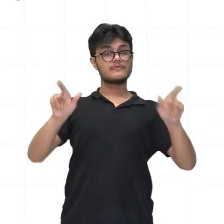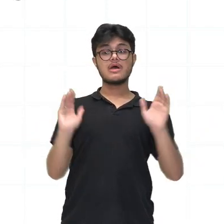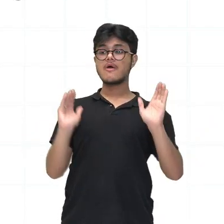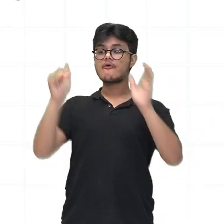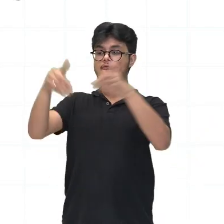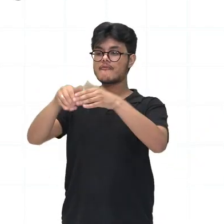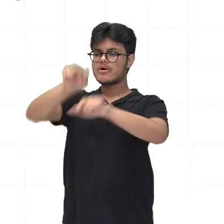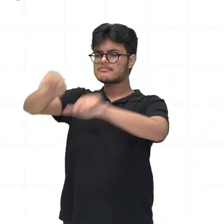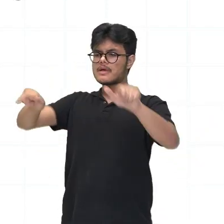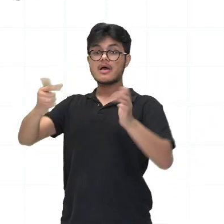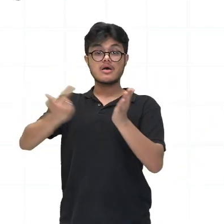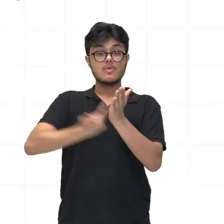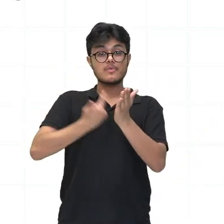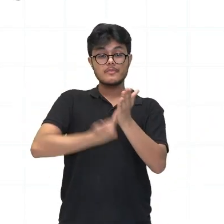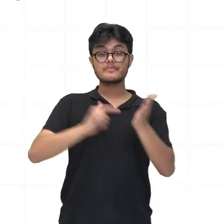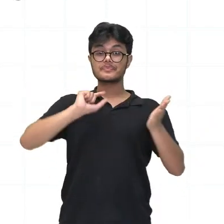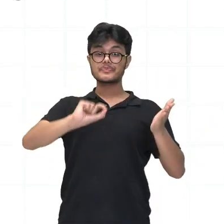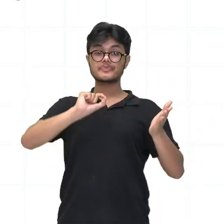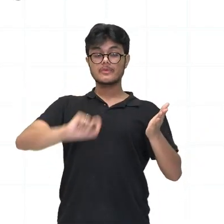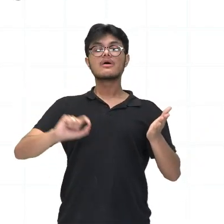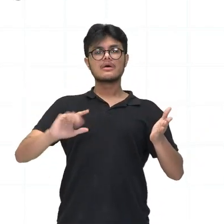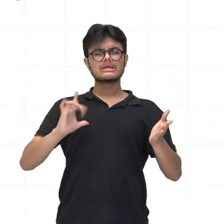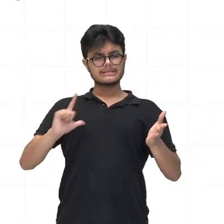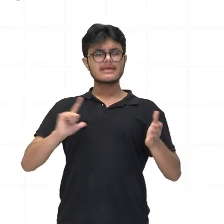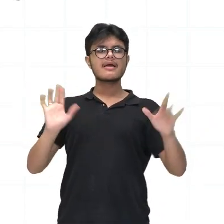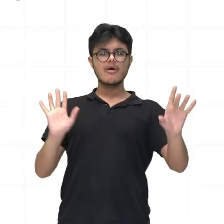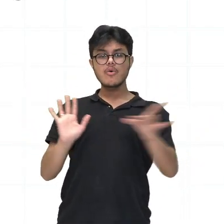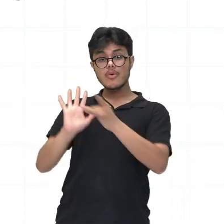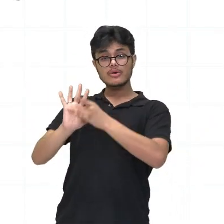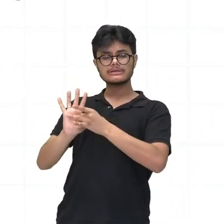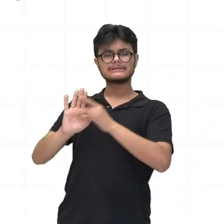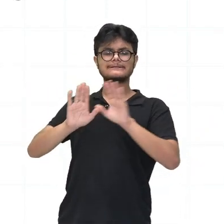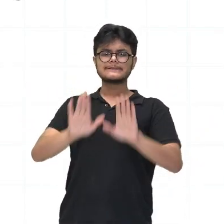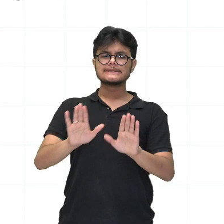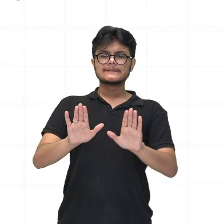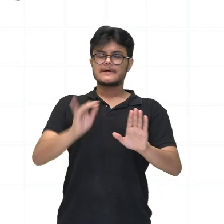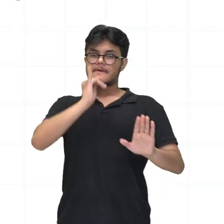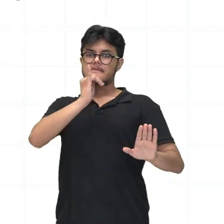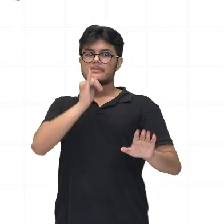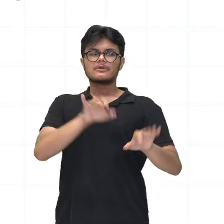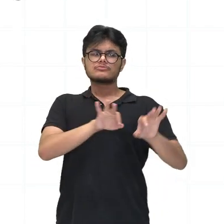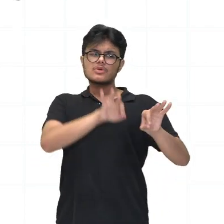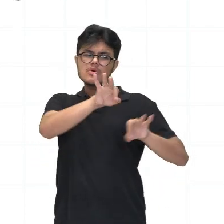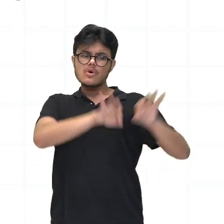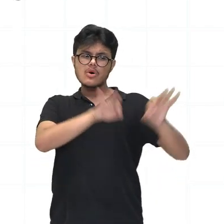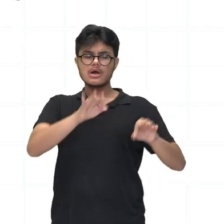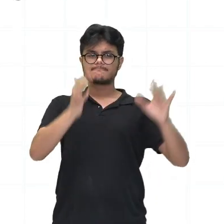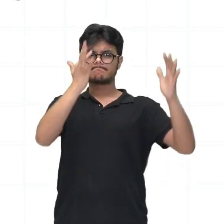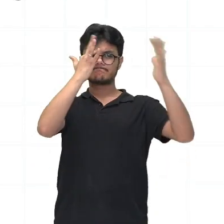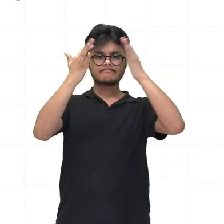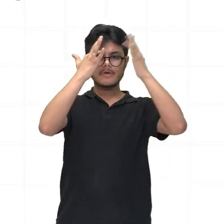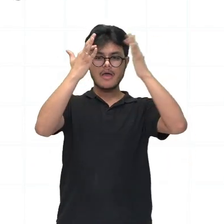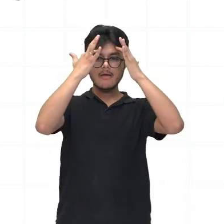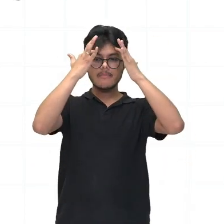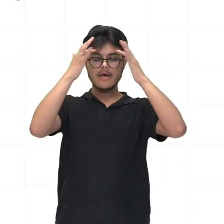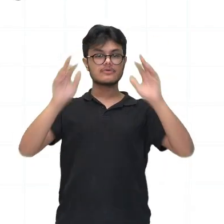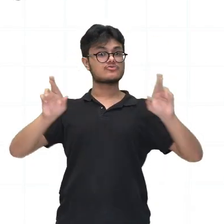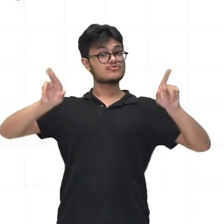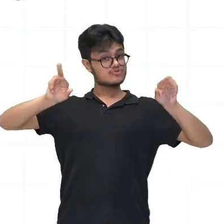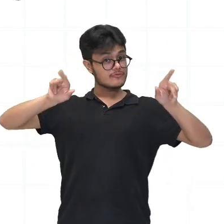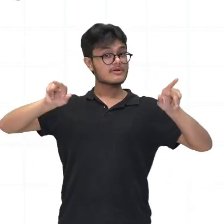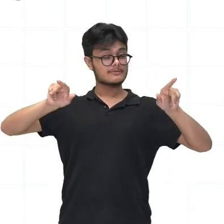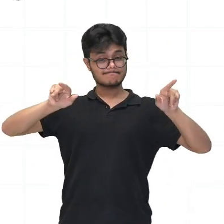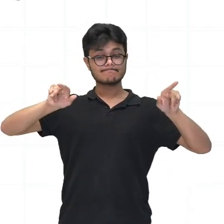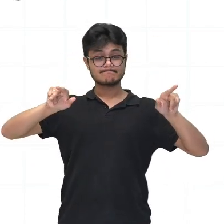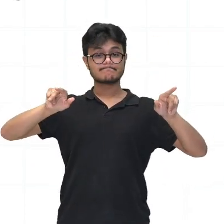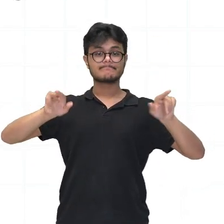leitor. O emprego desse tipo de personagem denota um trabalho de reordenação e recriação, modificando o